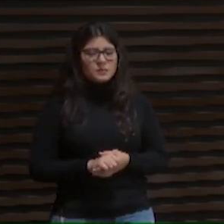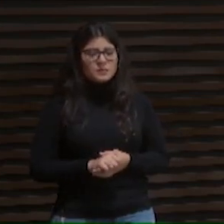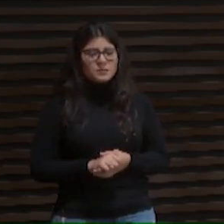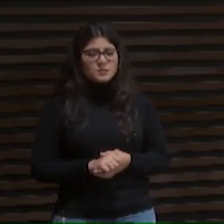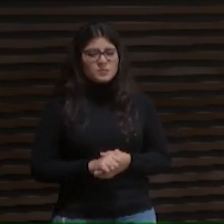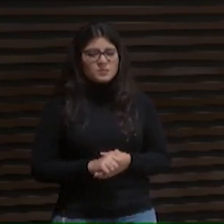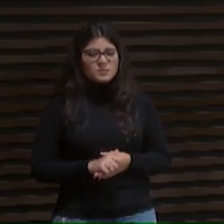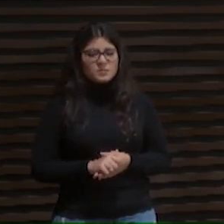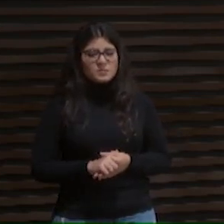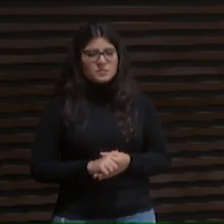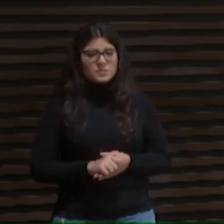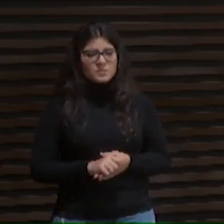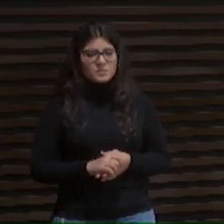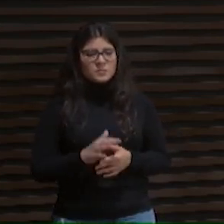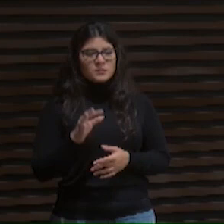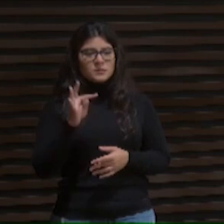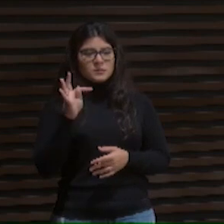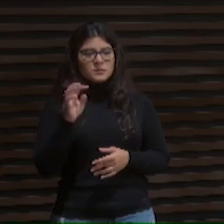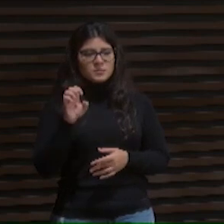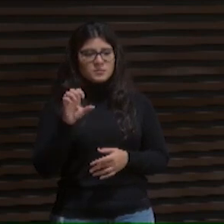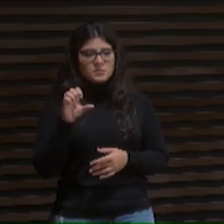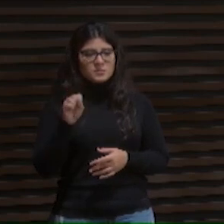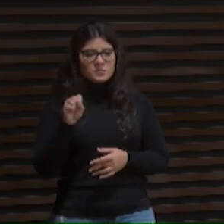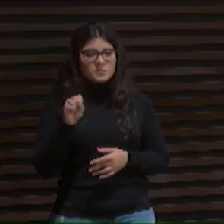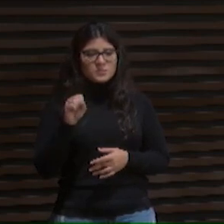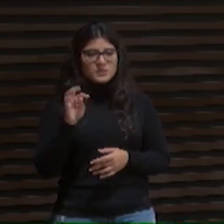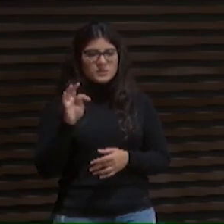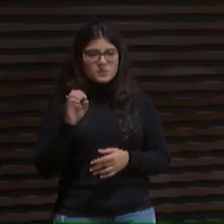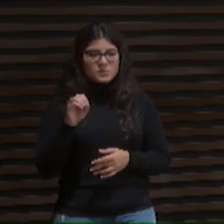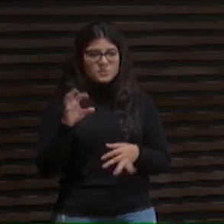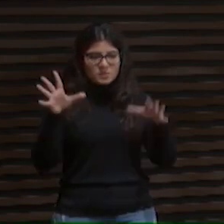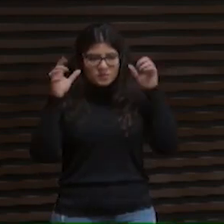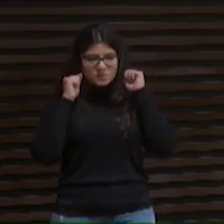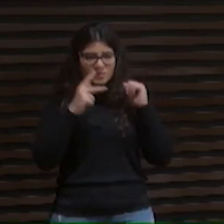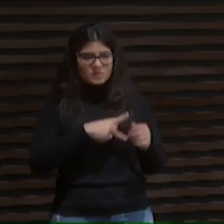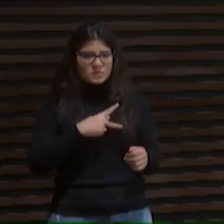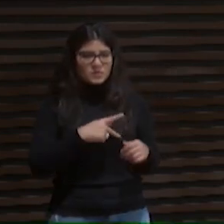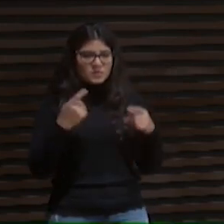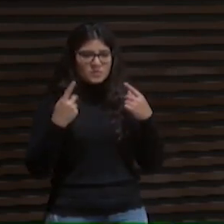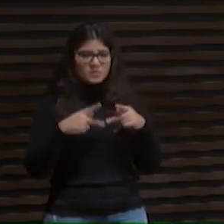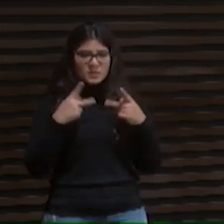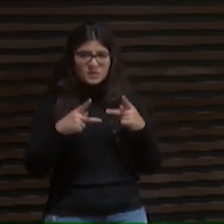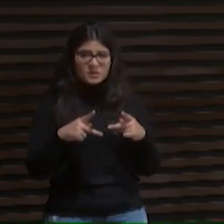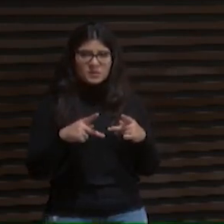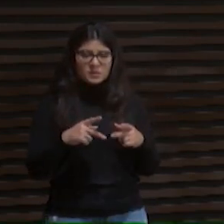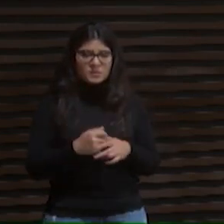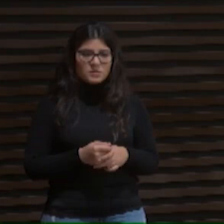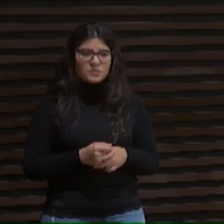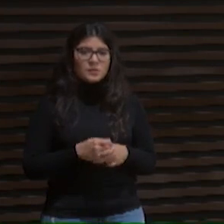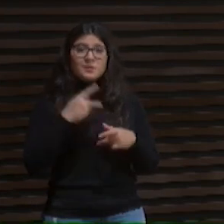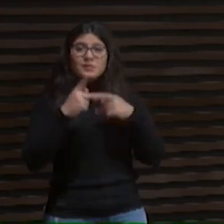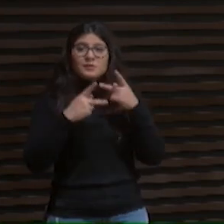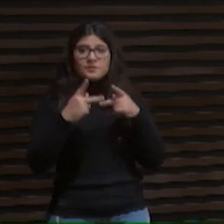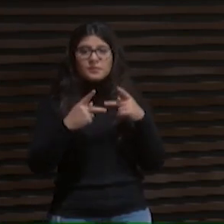Festo ouve de novo a Paulo. Então Paulo fala sobre o encontro dele em Damasco, e